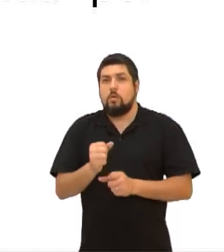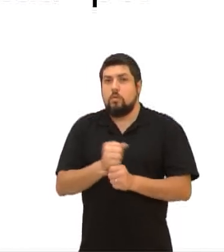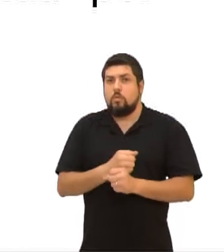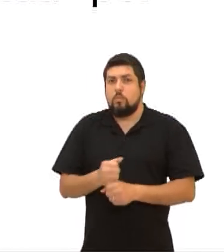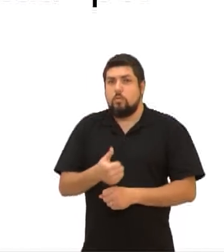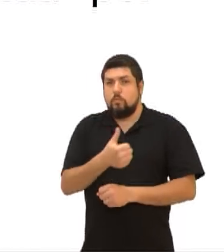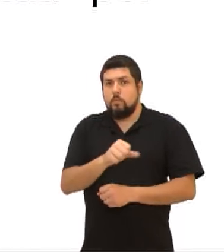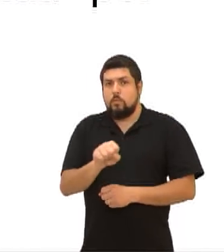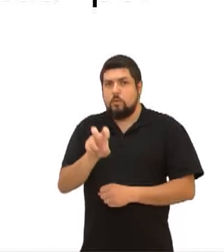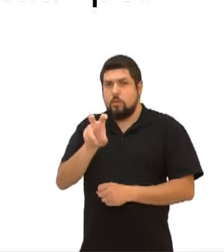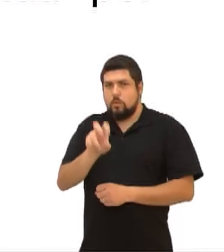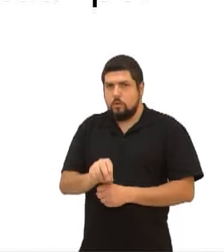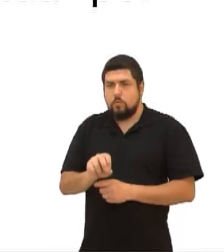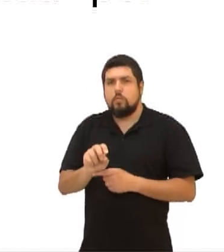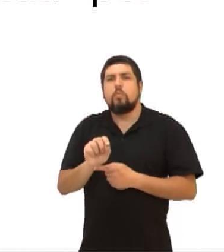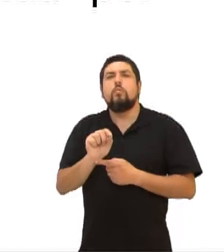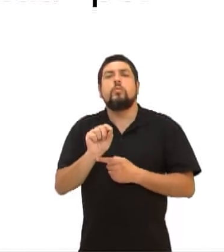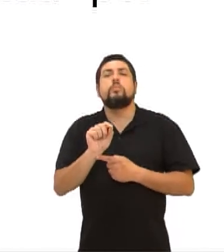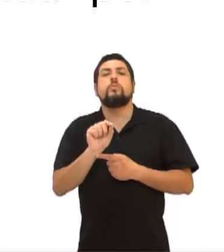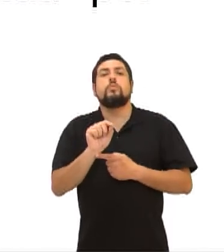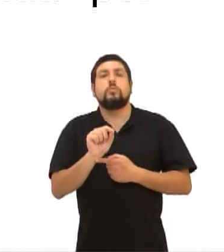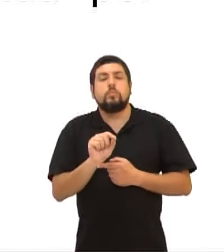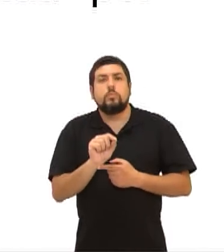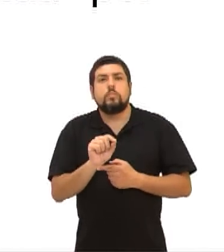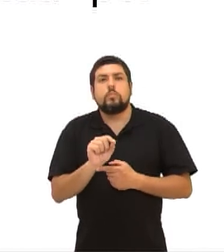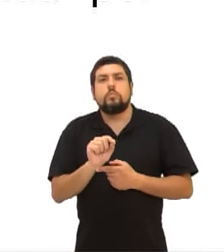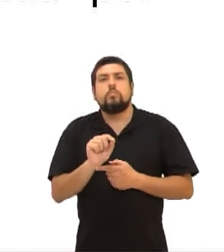1850, vai ser